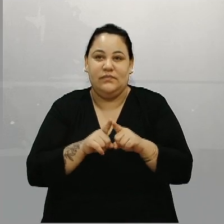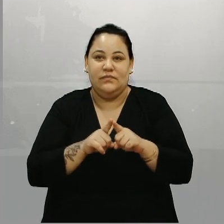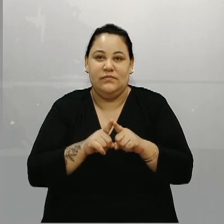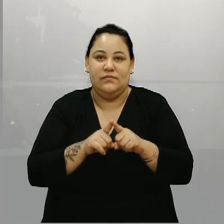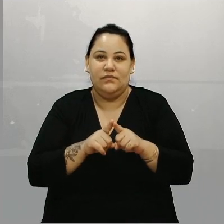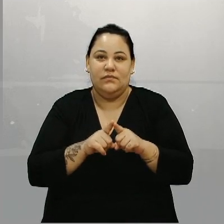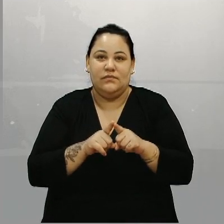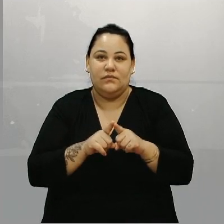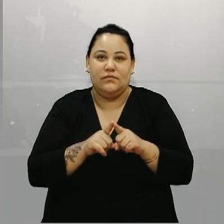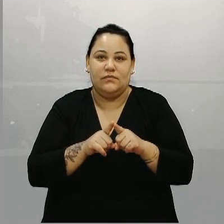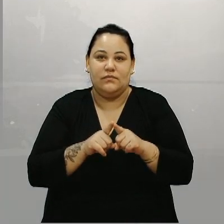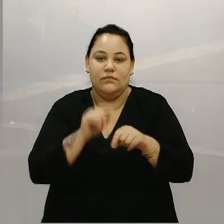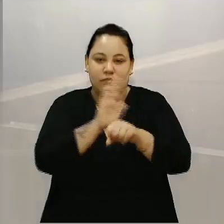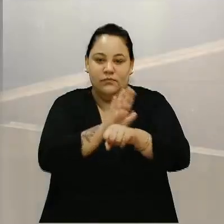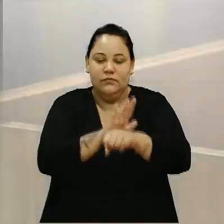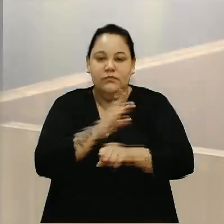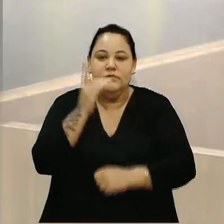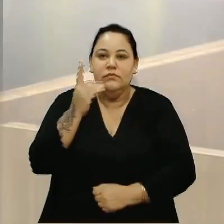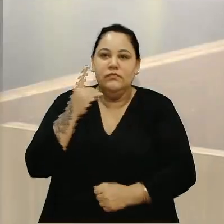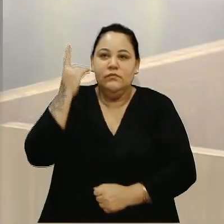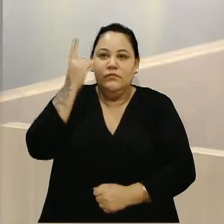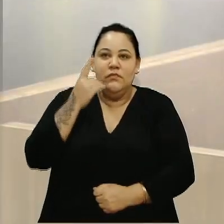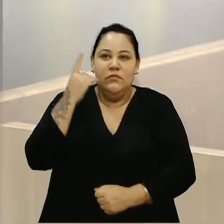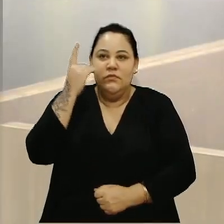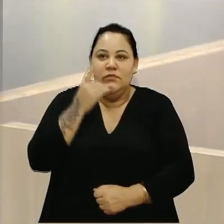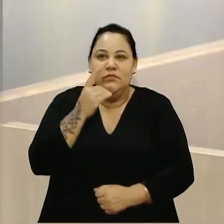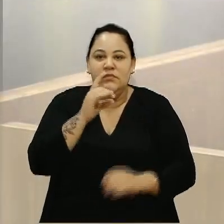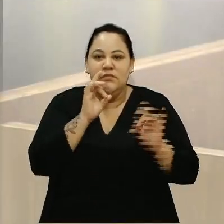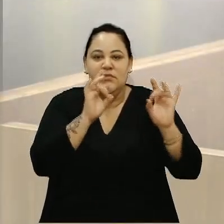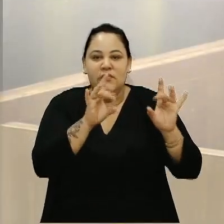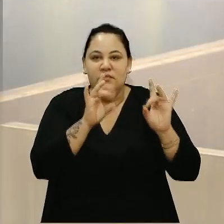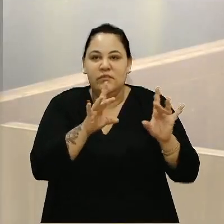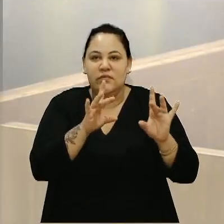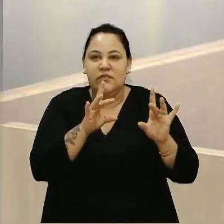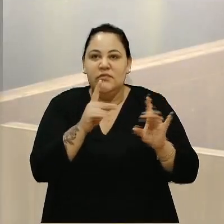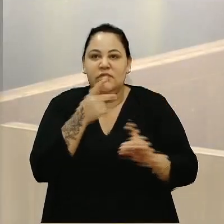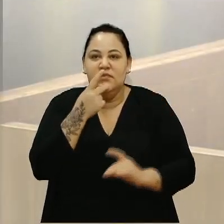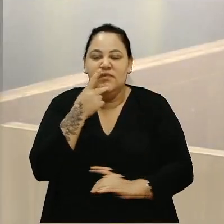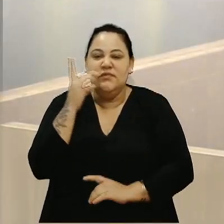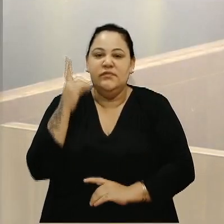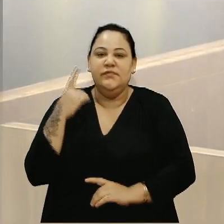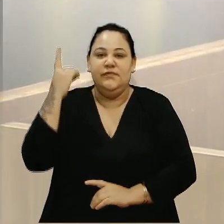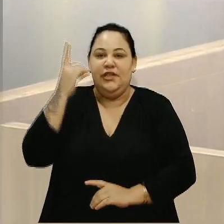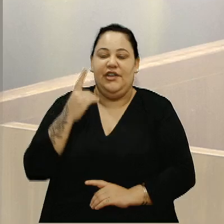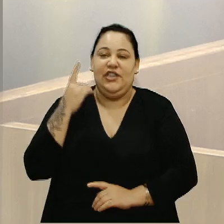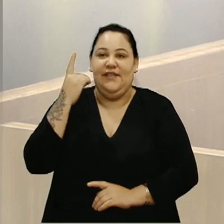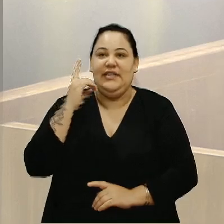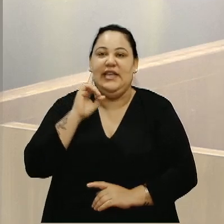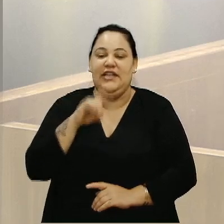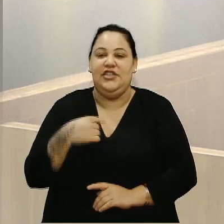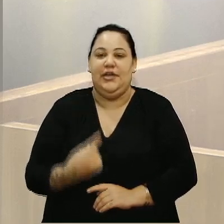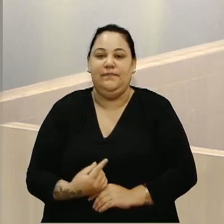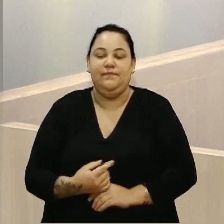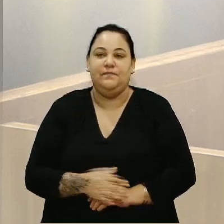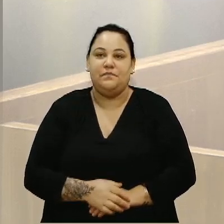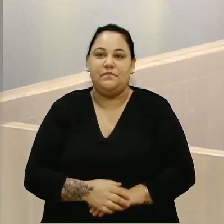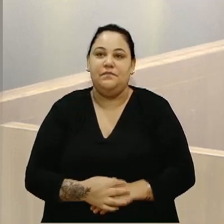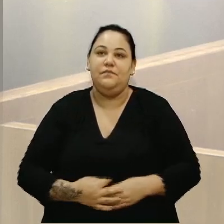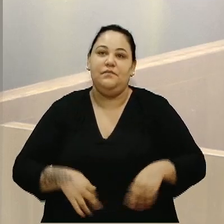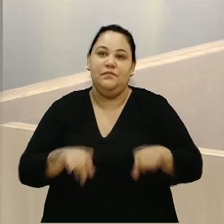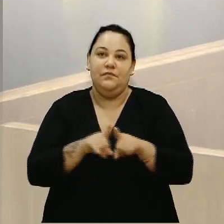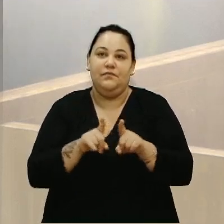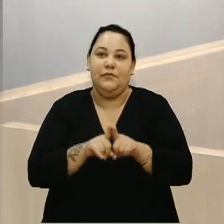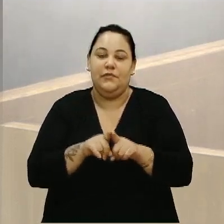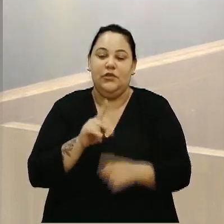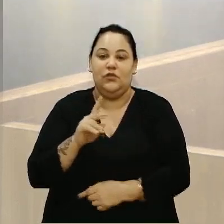uma deputada, de deputados, especialmente aqui eu estou falando da deputada federal Denise Pessoa e do deputado